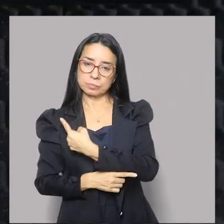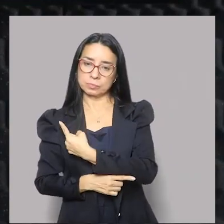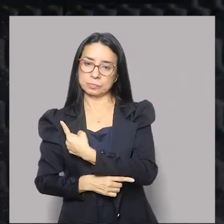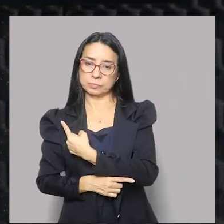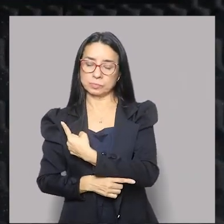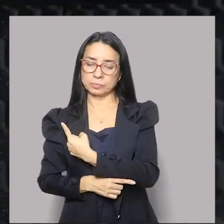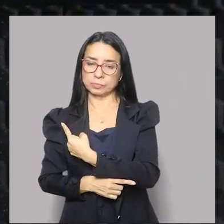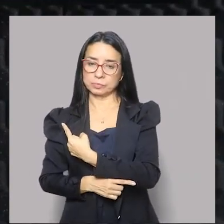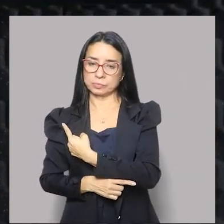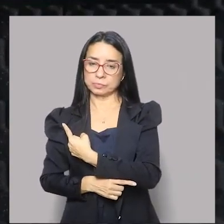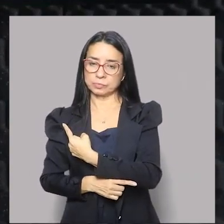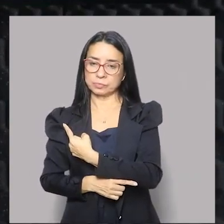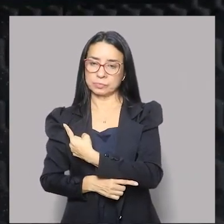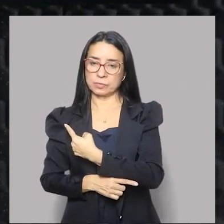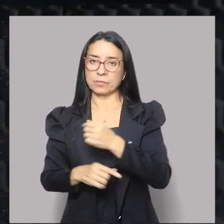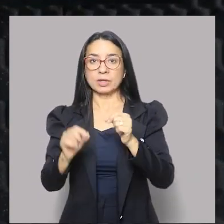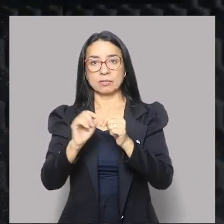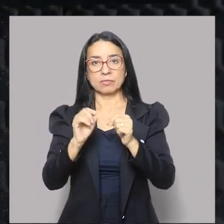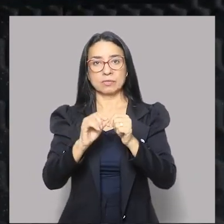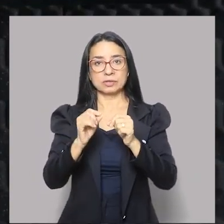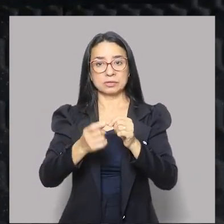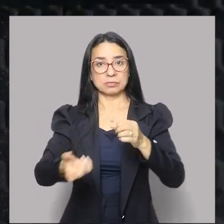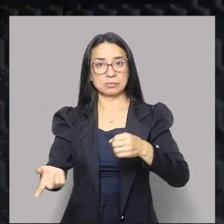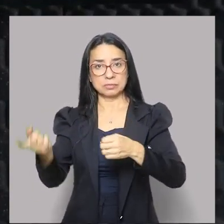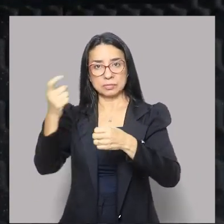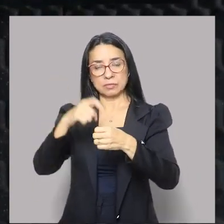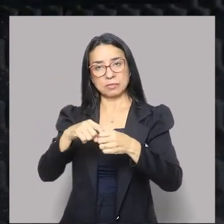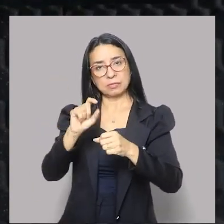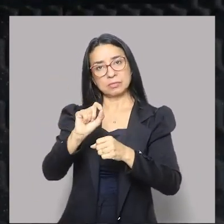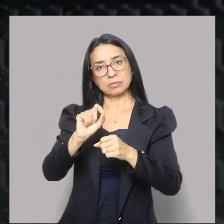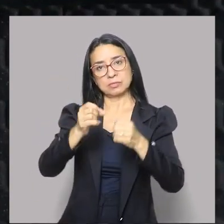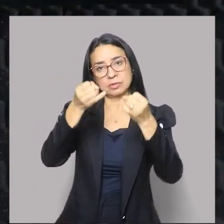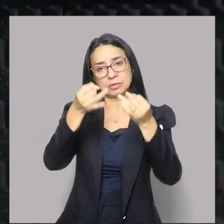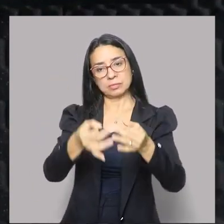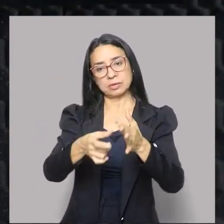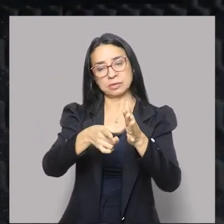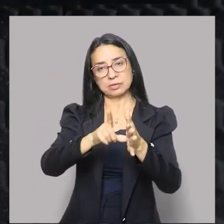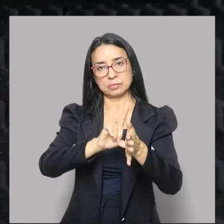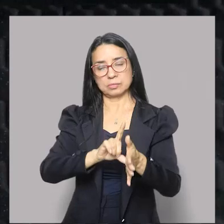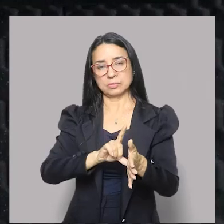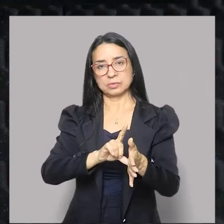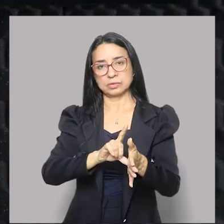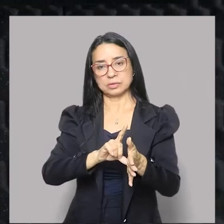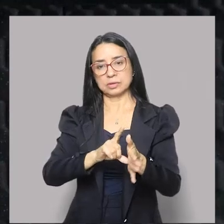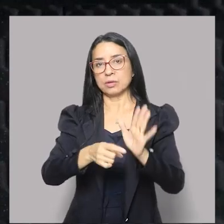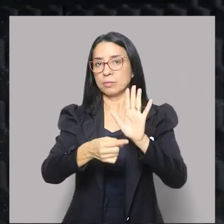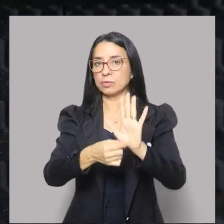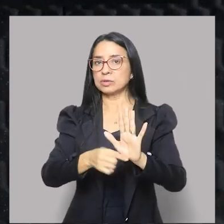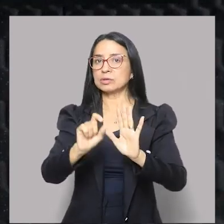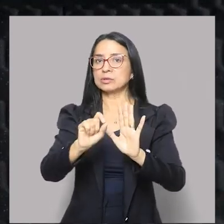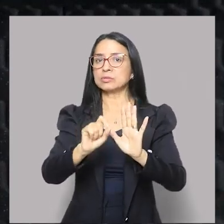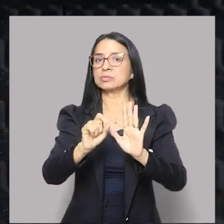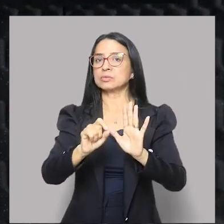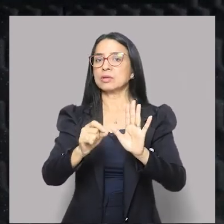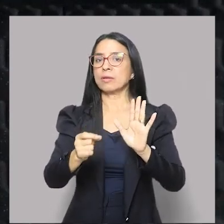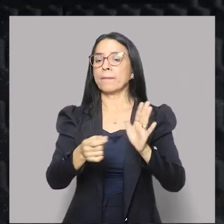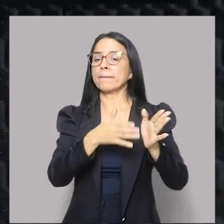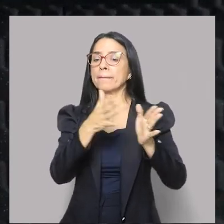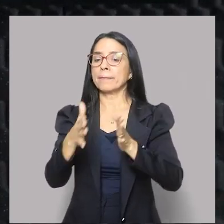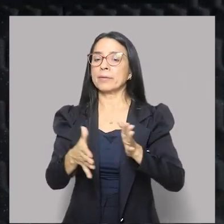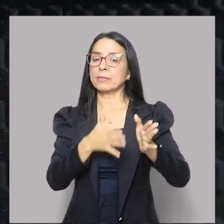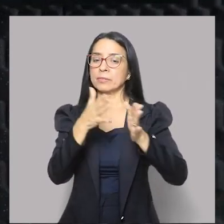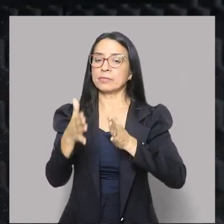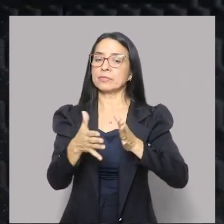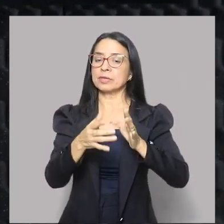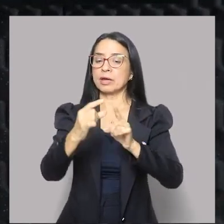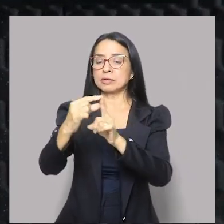idealismo bandeiriano, eu estou fazendo a volta ao que eu disse anteriormente, trazendo o que a gente chama de produtividade do